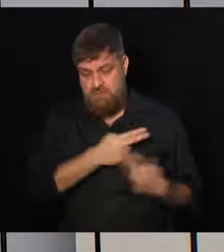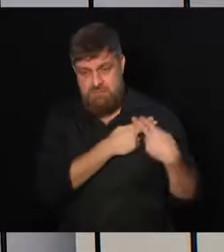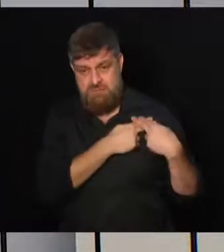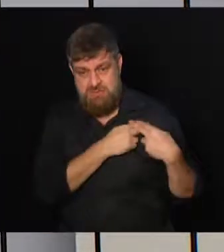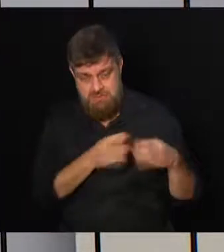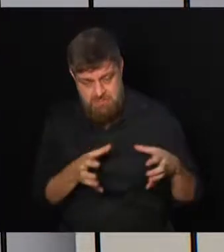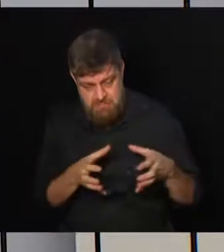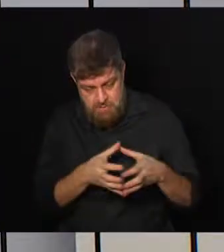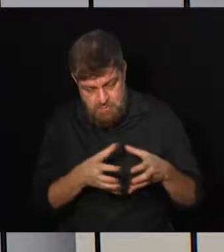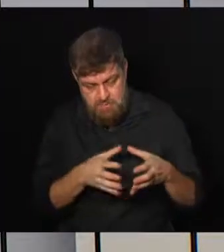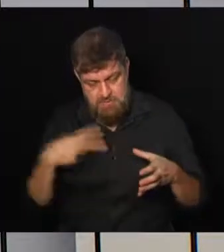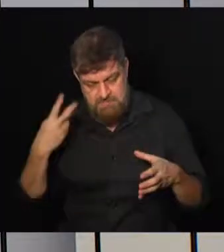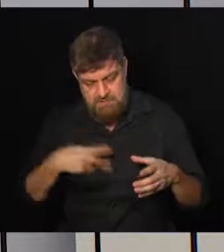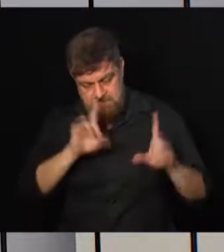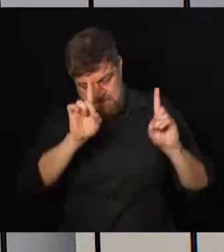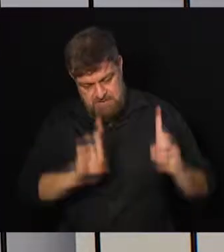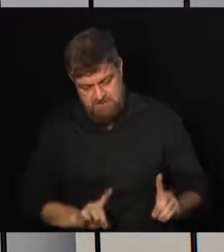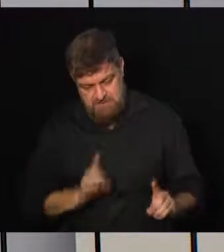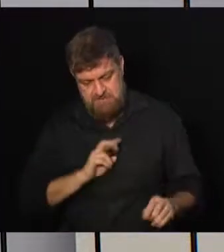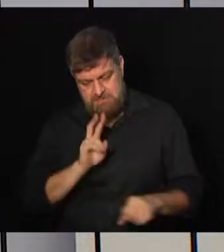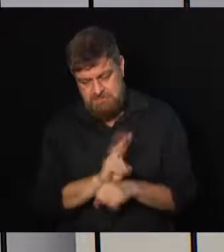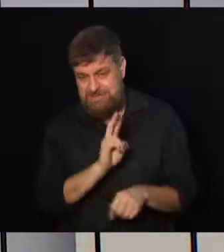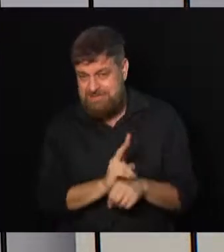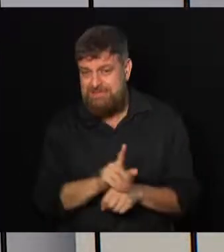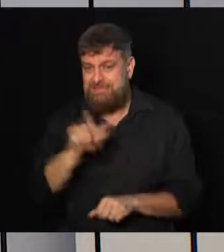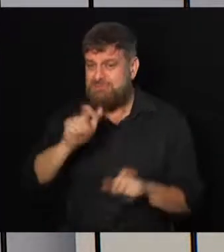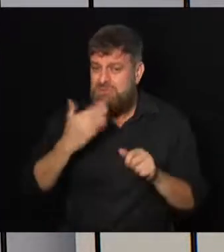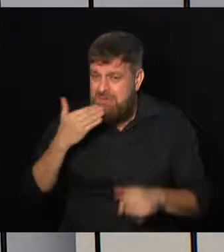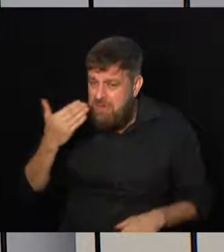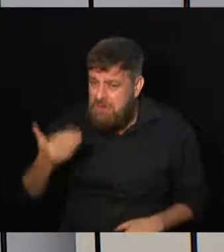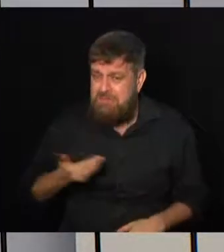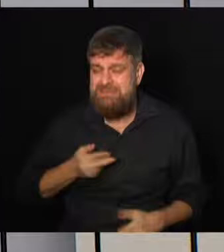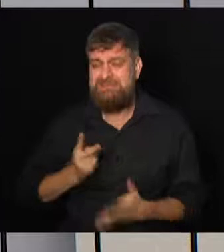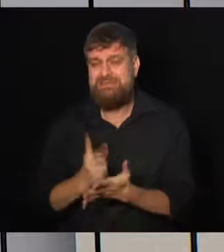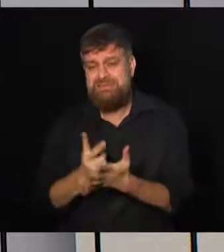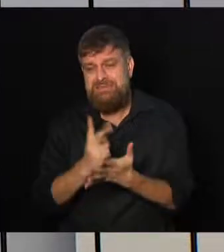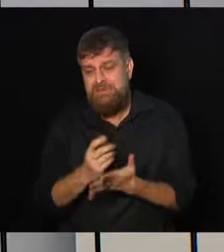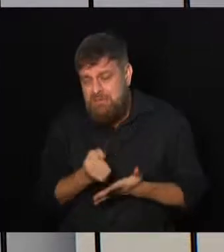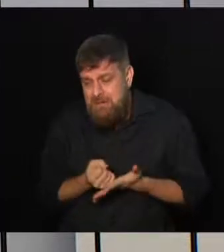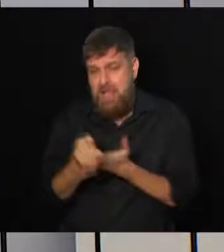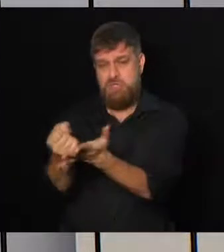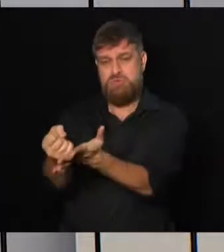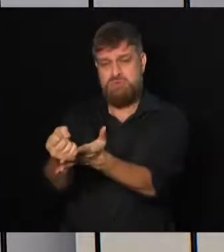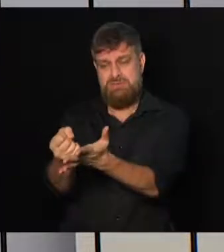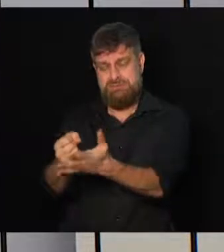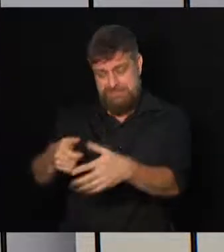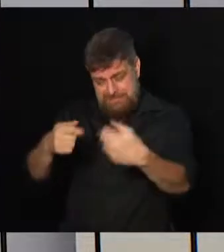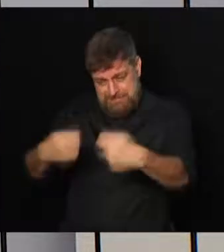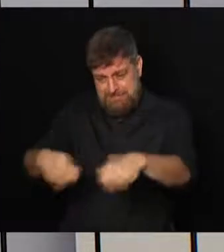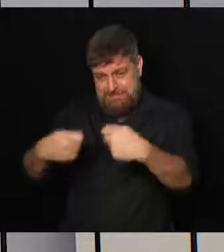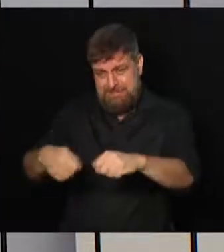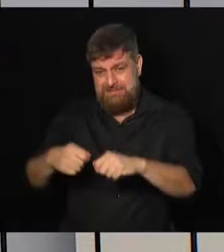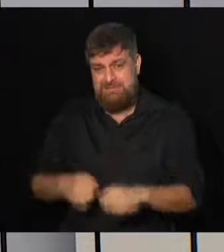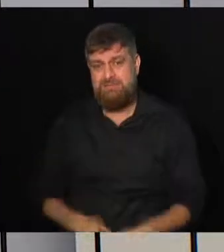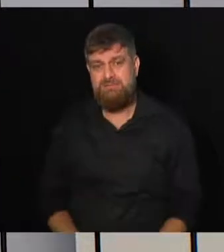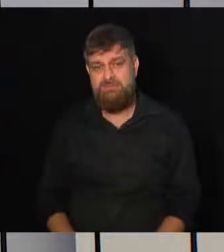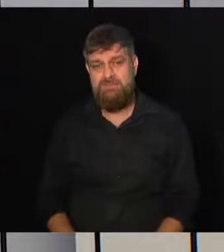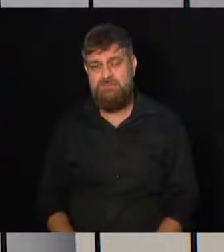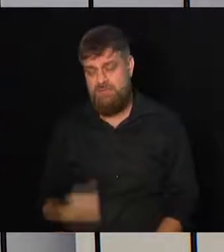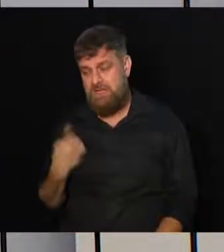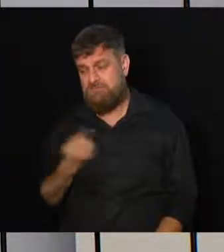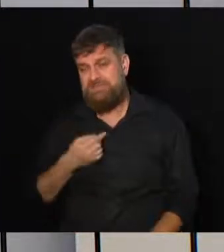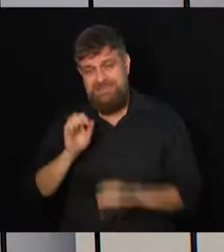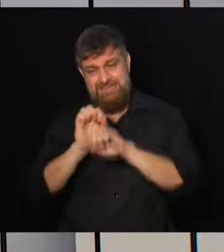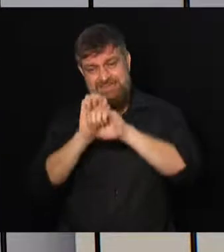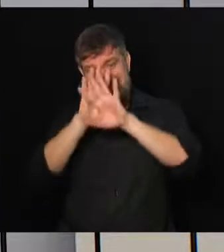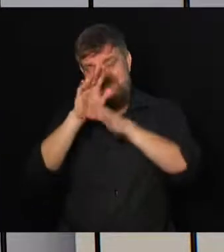presido, as pessoas vêm e estão pedindo, estão querendo sempre ajuda. Mas a gente tem que esclarecer algumas coisas aqui